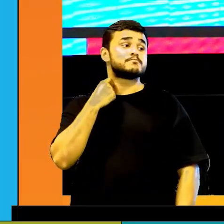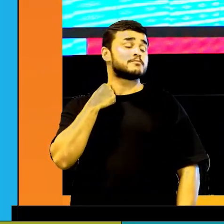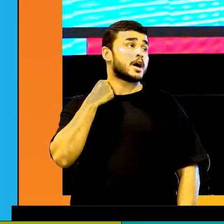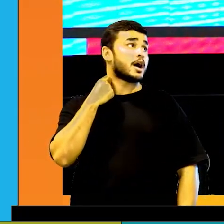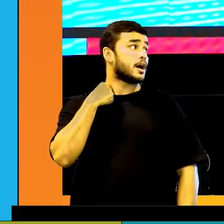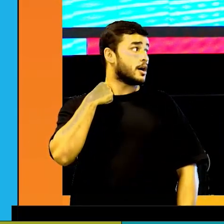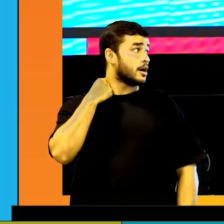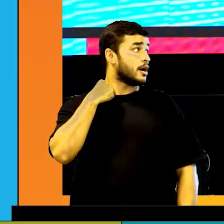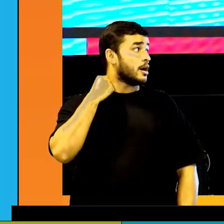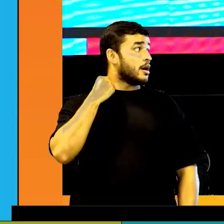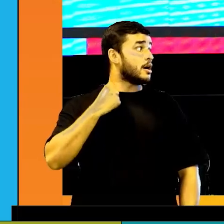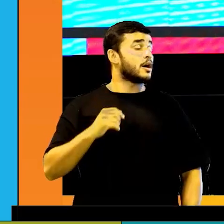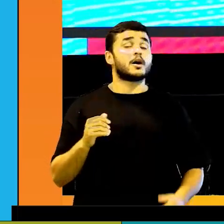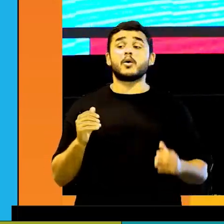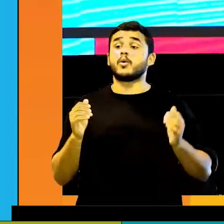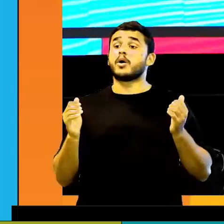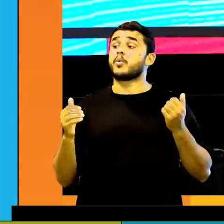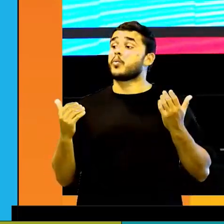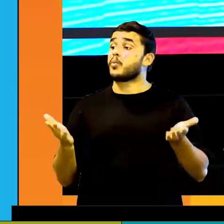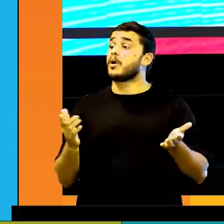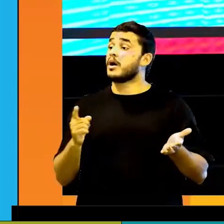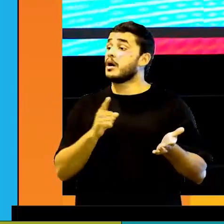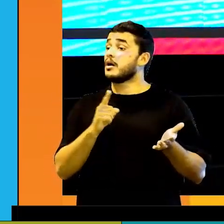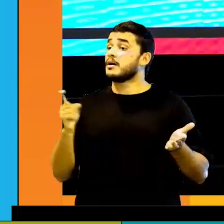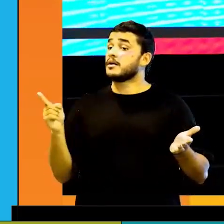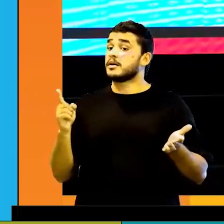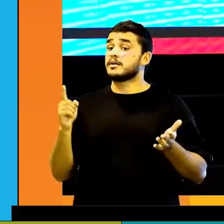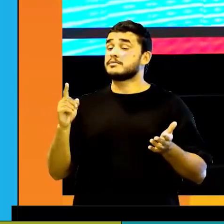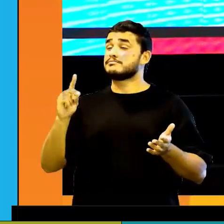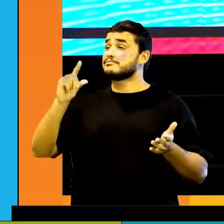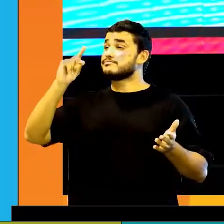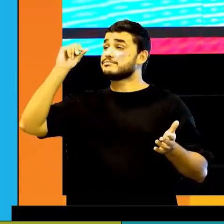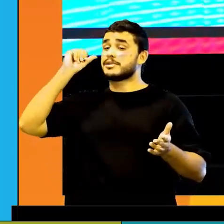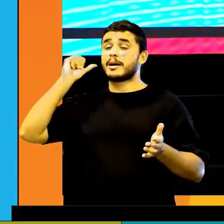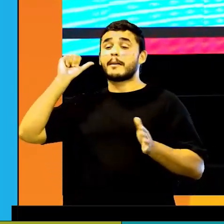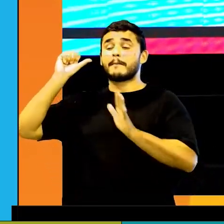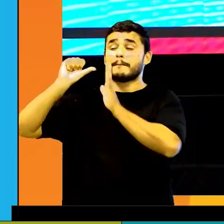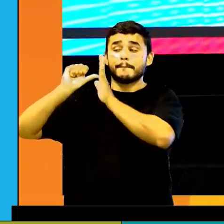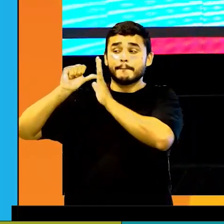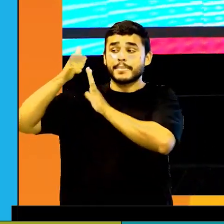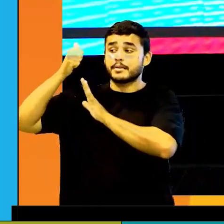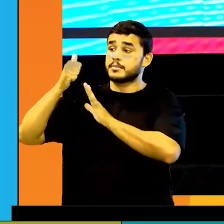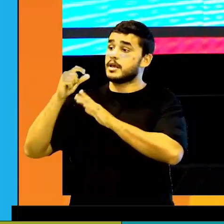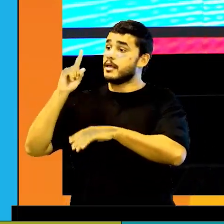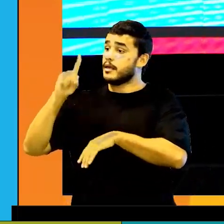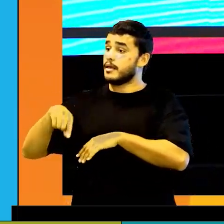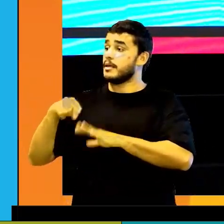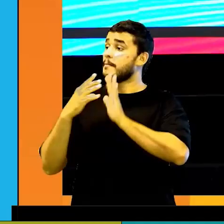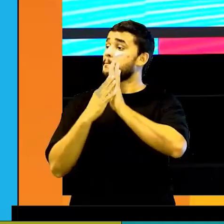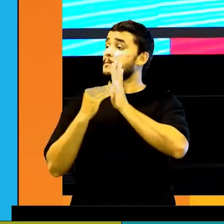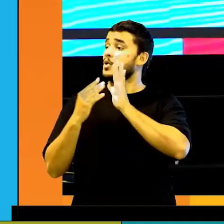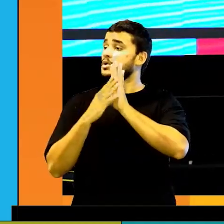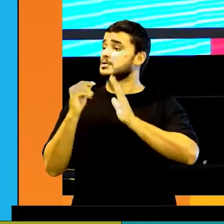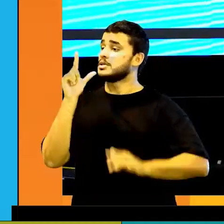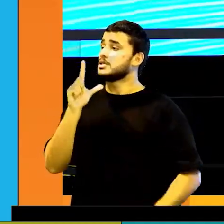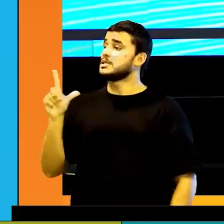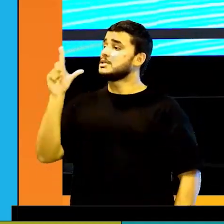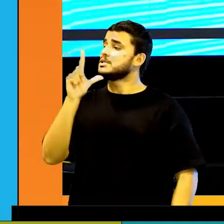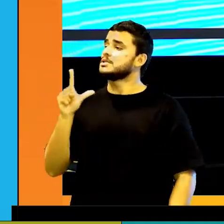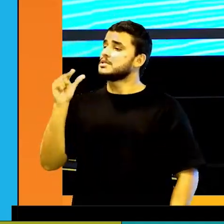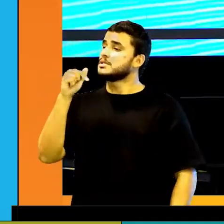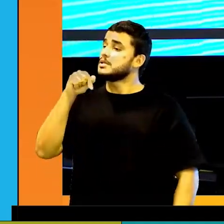a luz. Qual foi, turma, a primeira escola literária na história da literatura